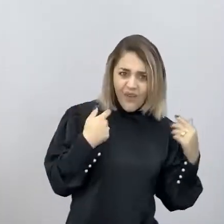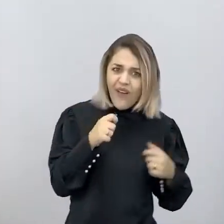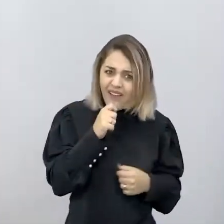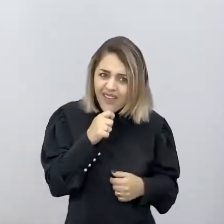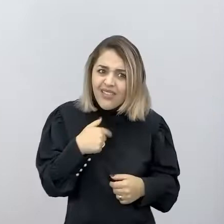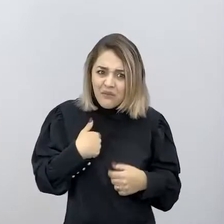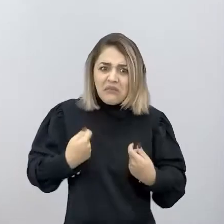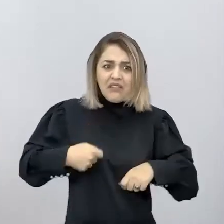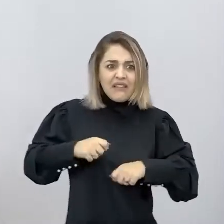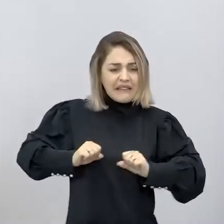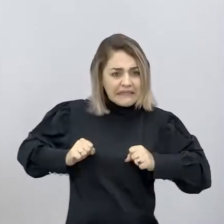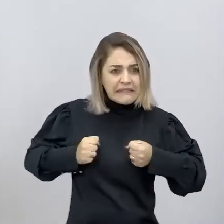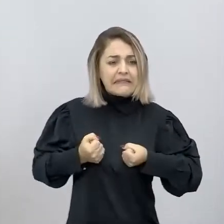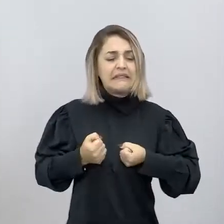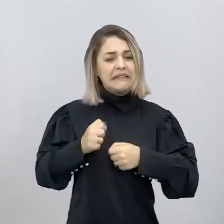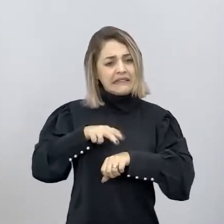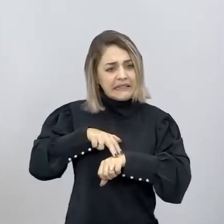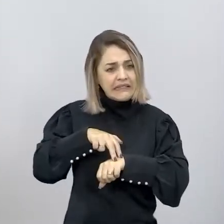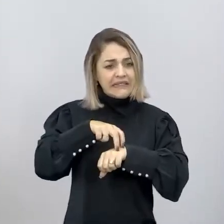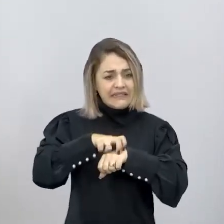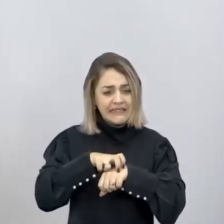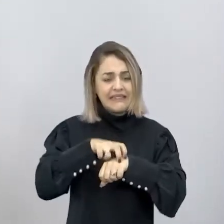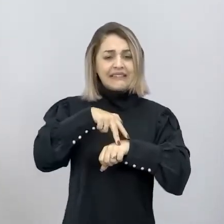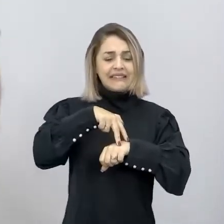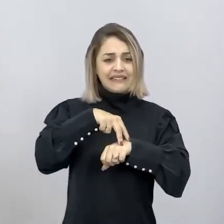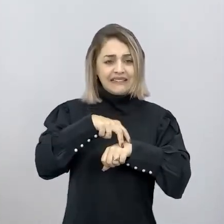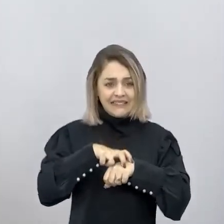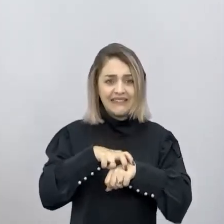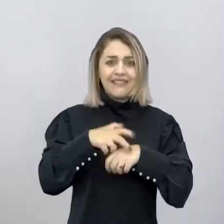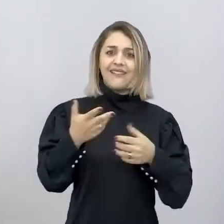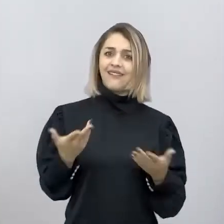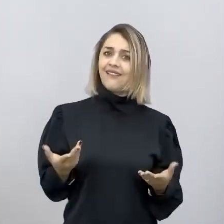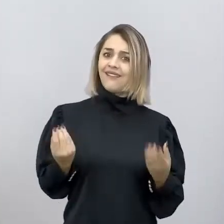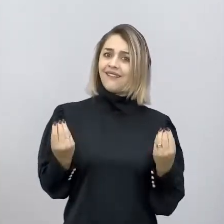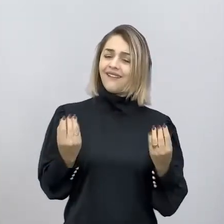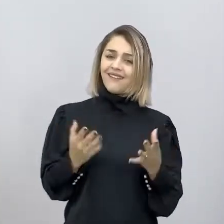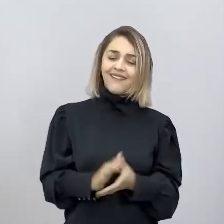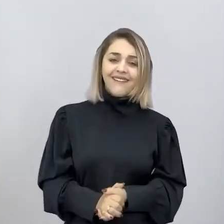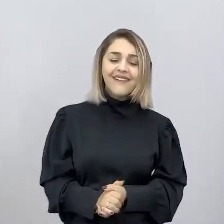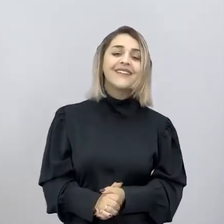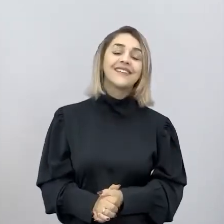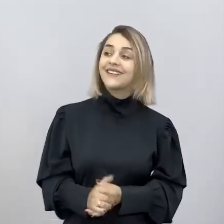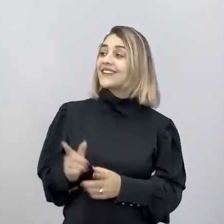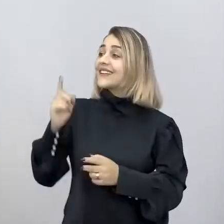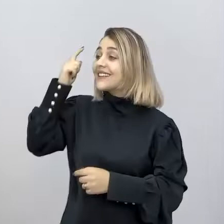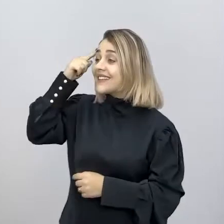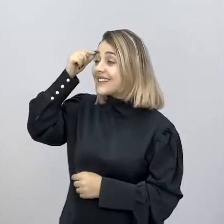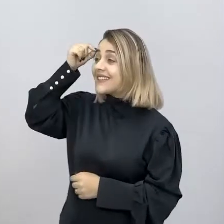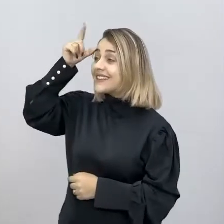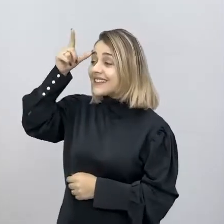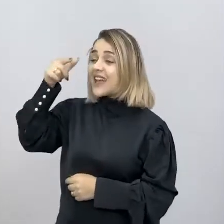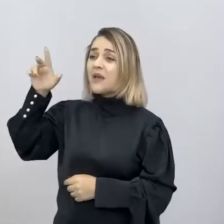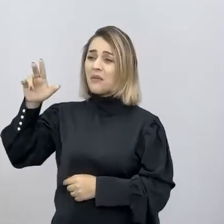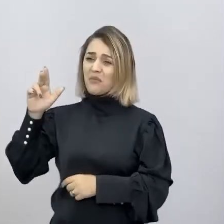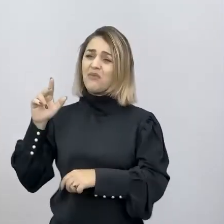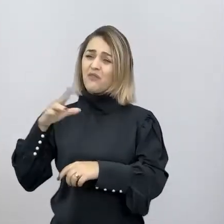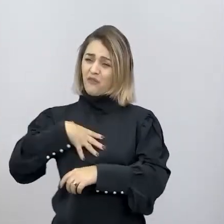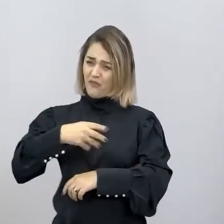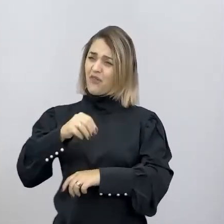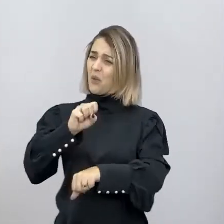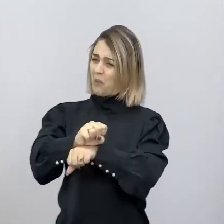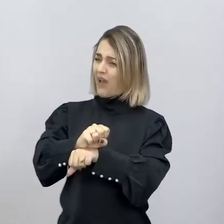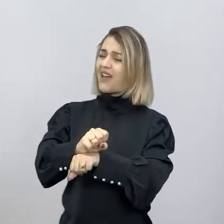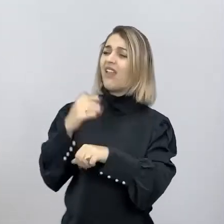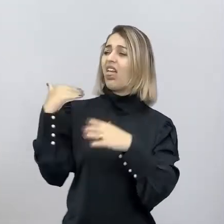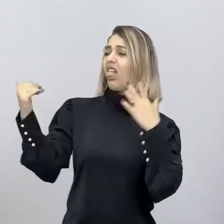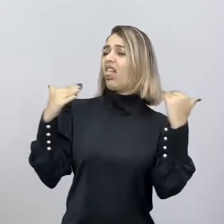aqui um momento de, olha, não tenha tanto chamamento assim, mãe, mãe, mãe, mãe, mãe, e que você seja beneficiada quando alguém fizer isso.